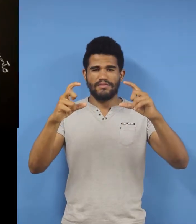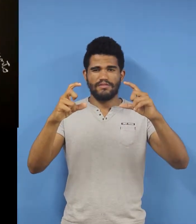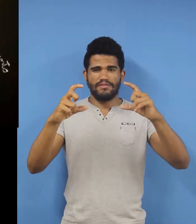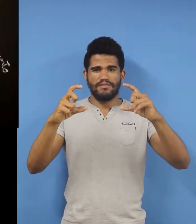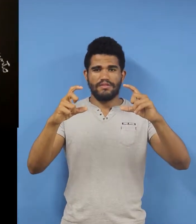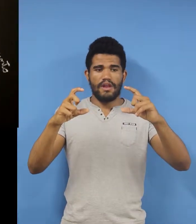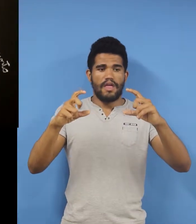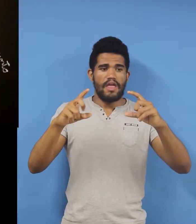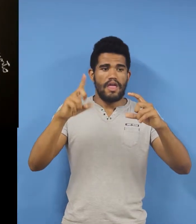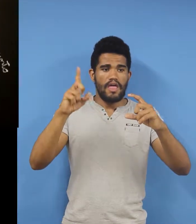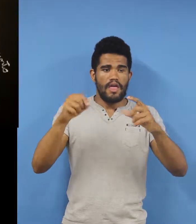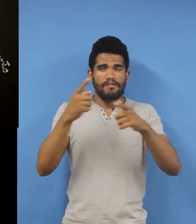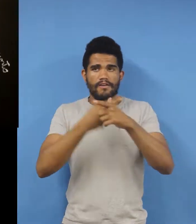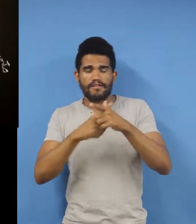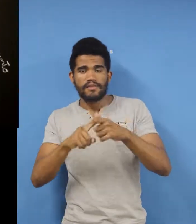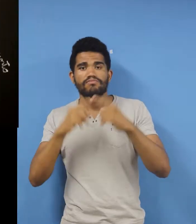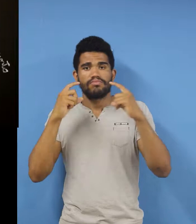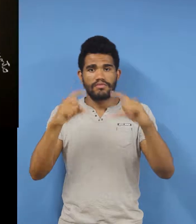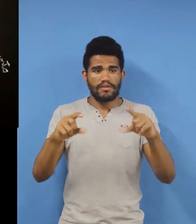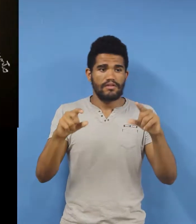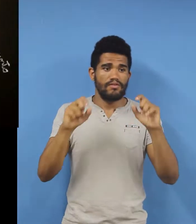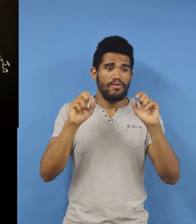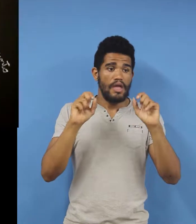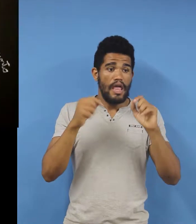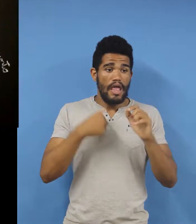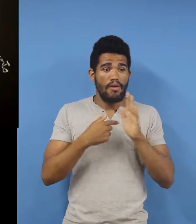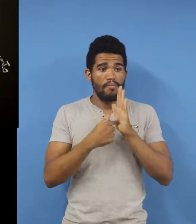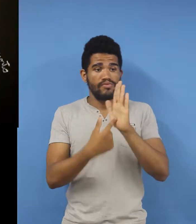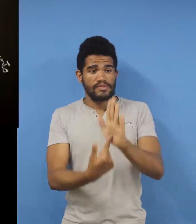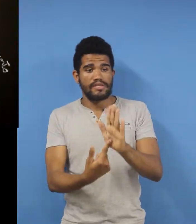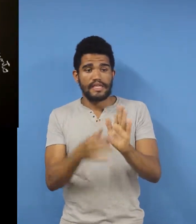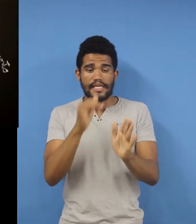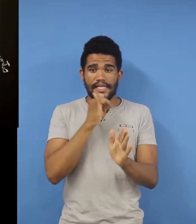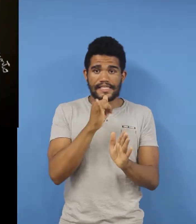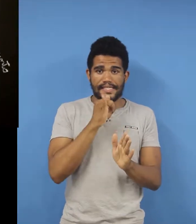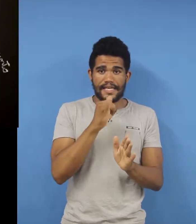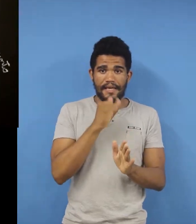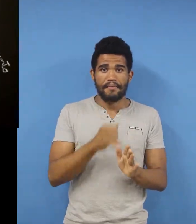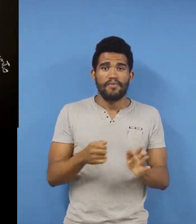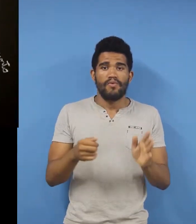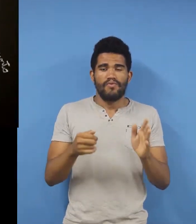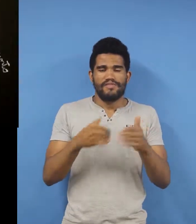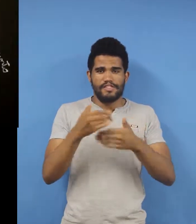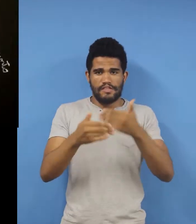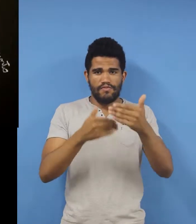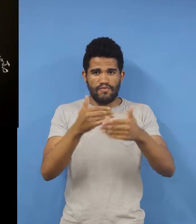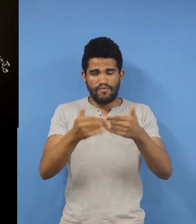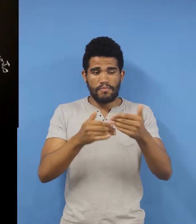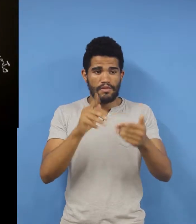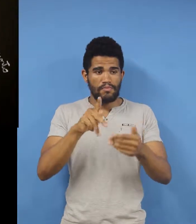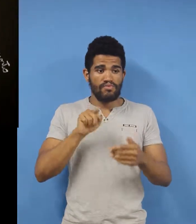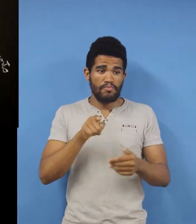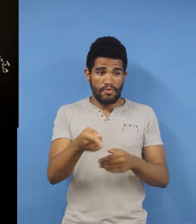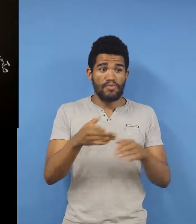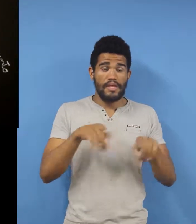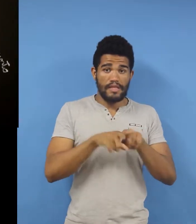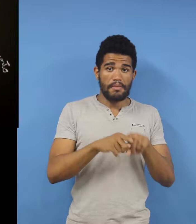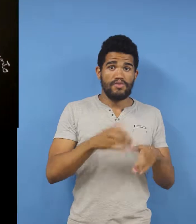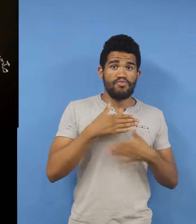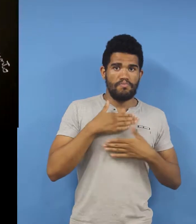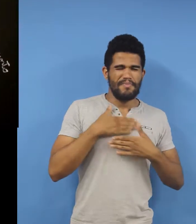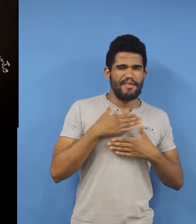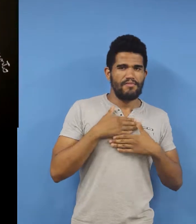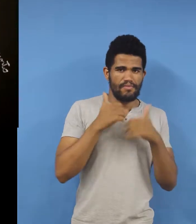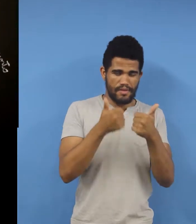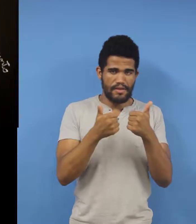aqui. Ou vai ser o tópico, tem que estar aqui. Vai ser a questão, ela tem que estar aqui. Eu vou mostrar pra vocês